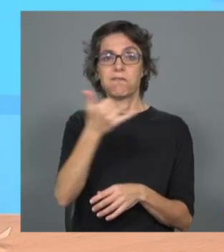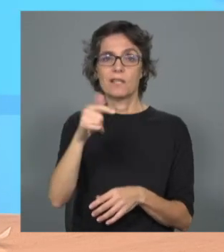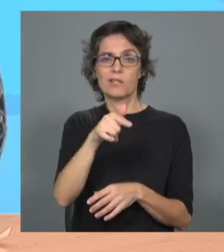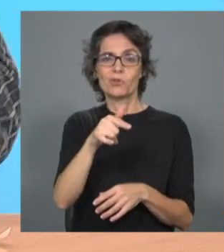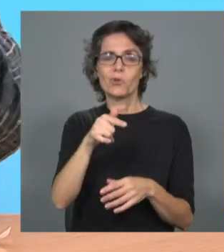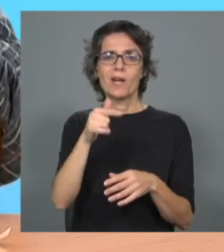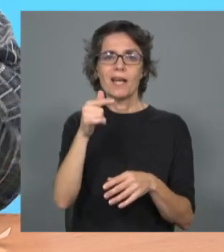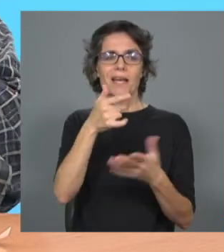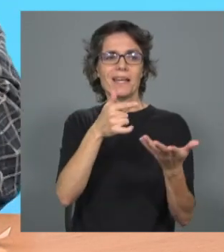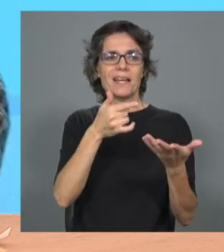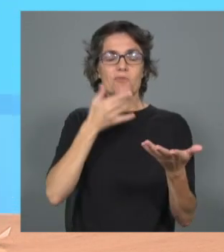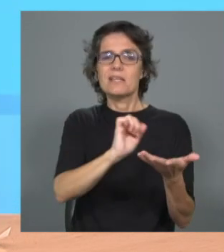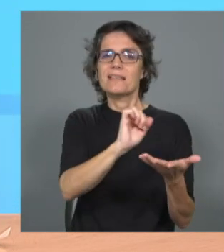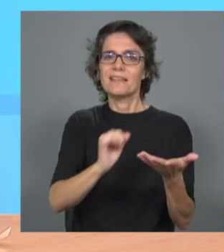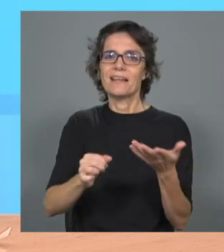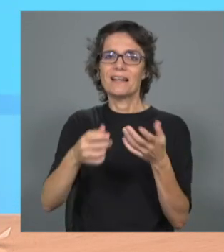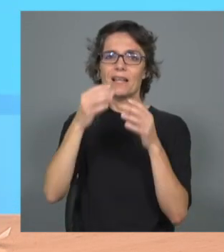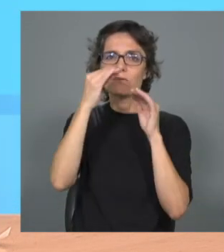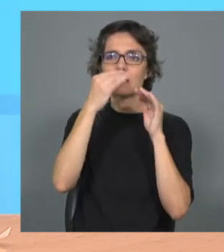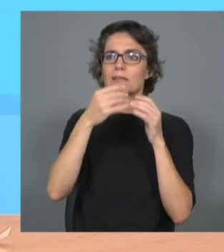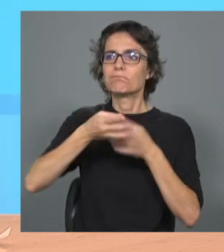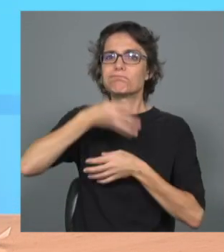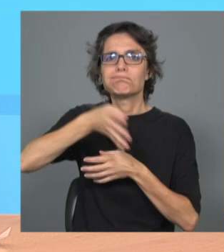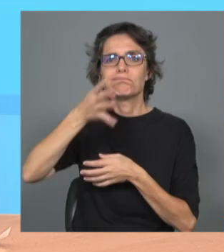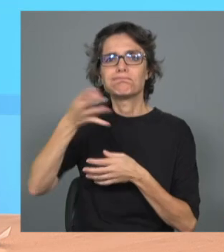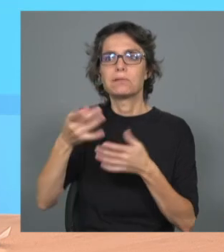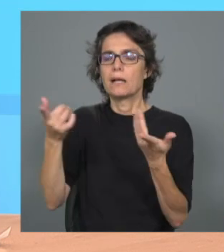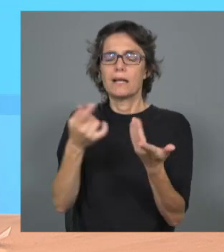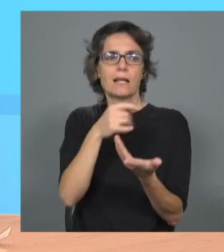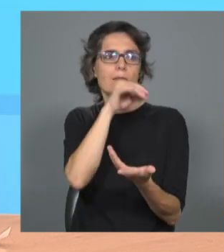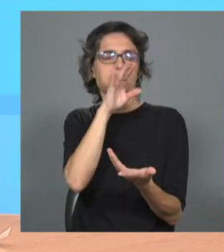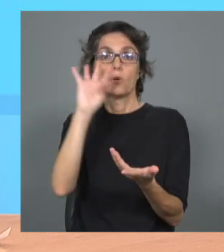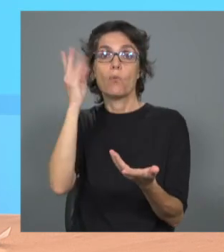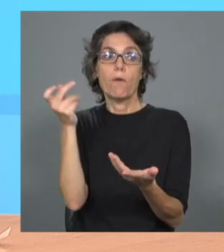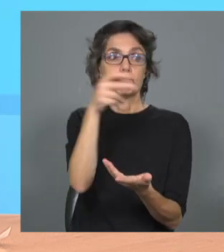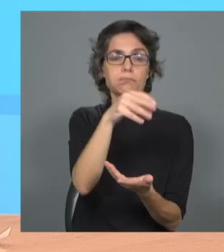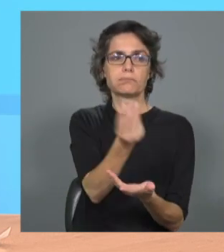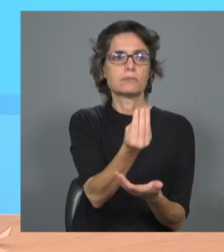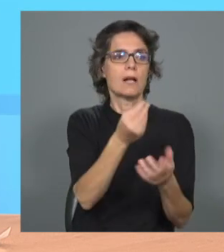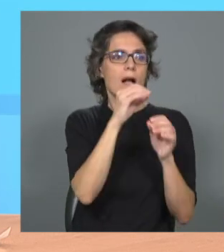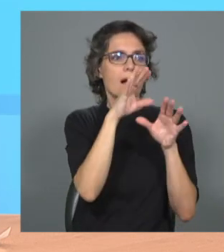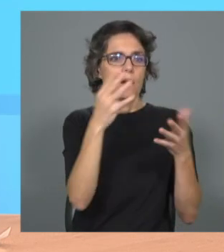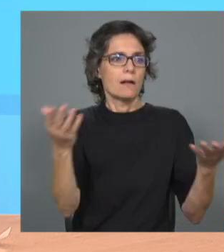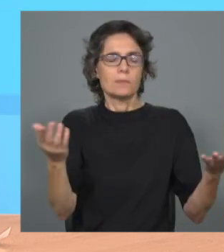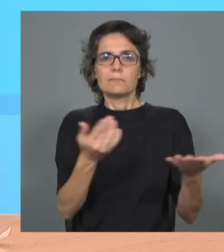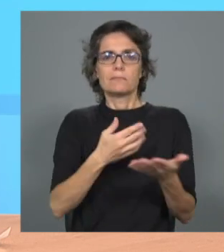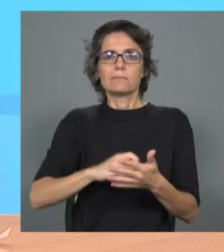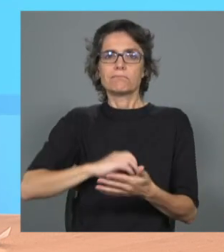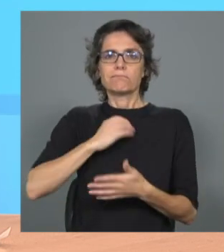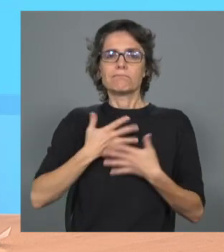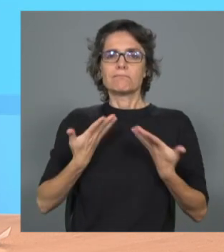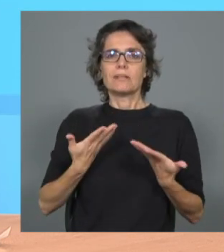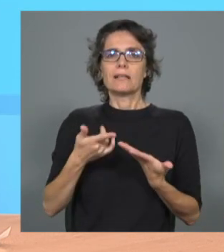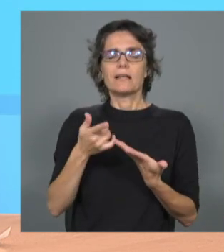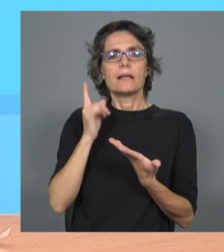recepção, o acolhimento permanente das crianças, dos mais novos. Foi muito interessante e é bom que haja também esta possibilidade de troca